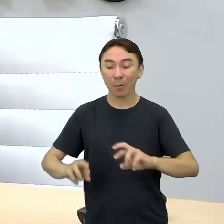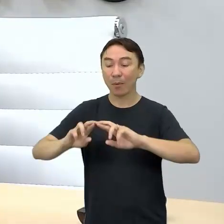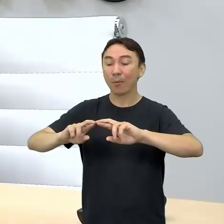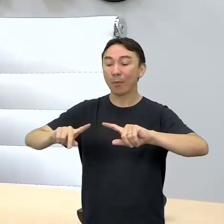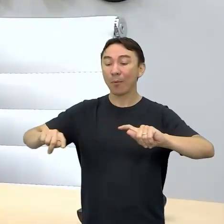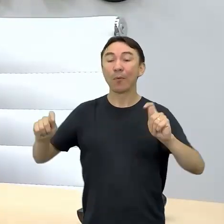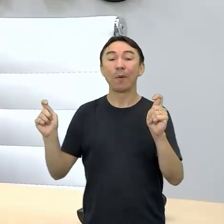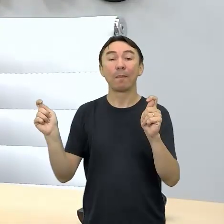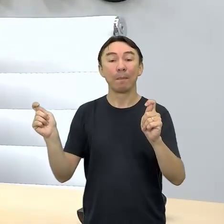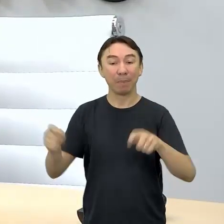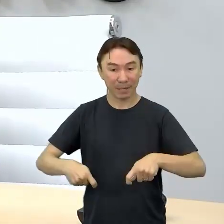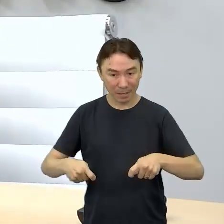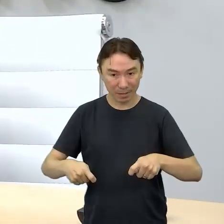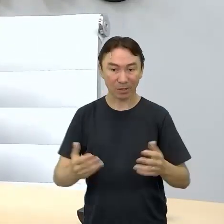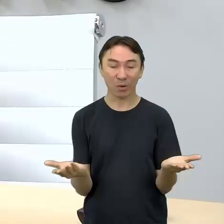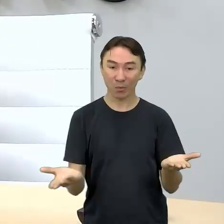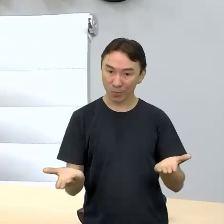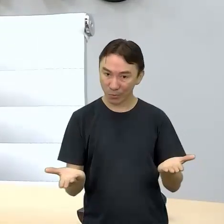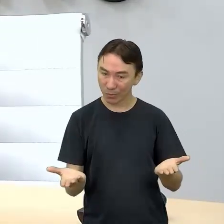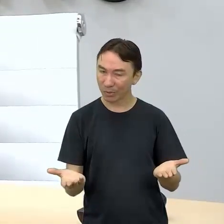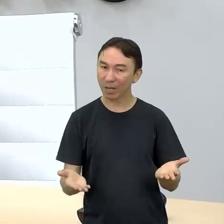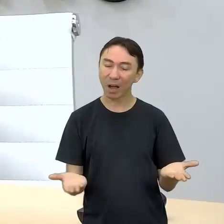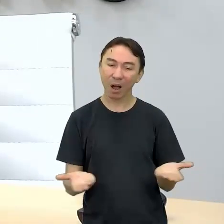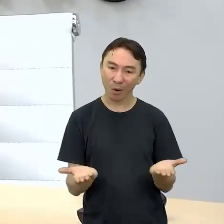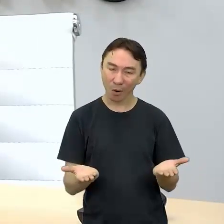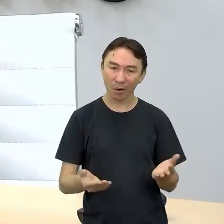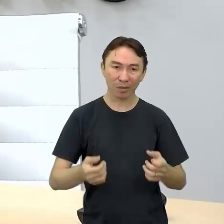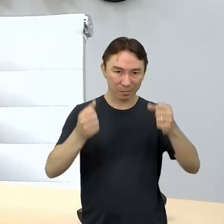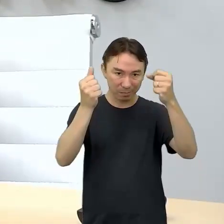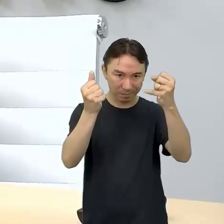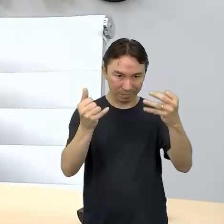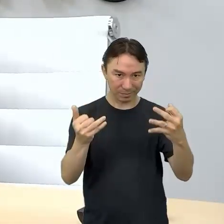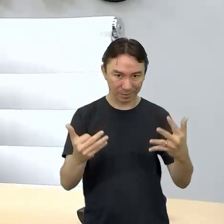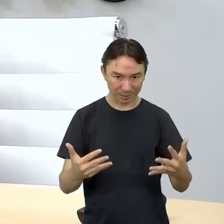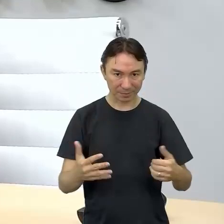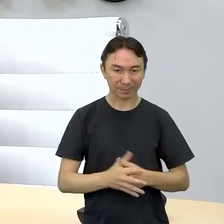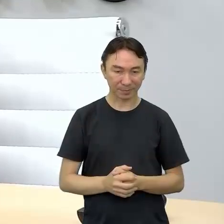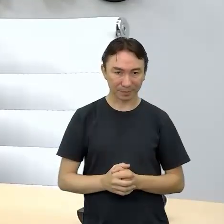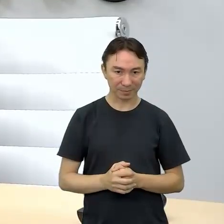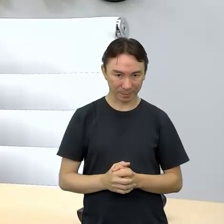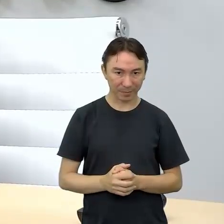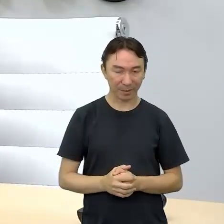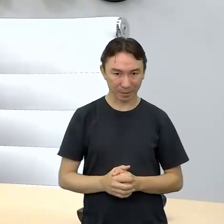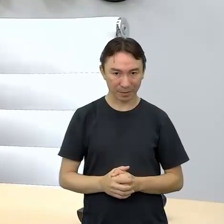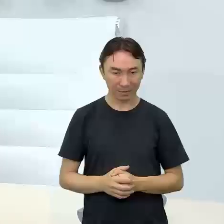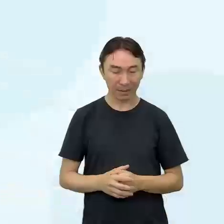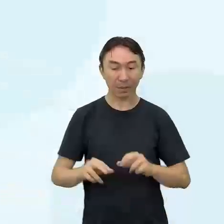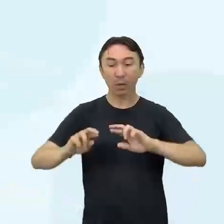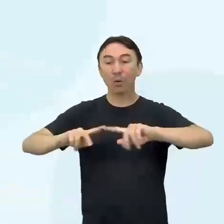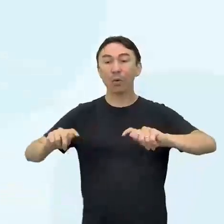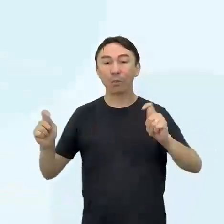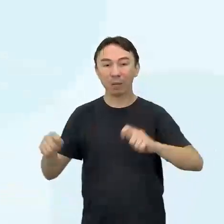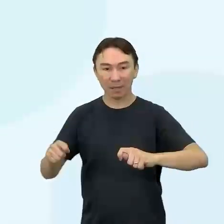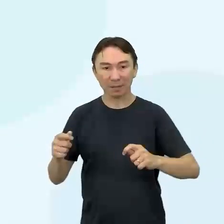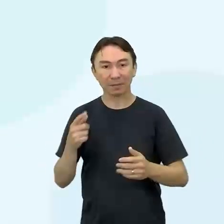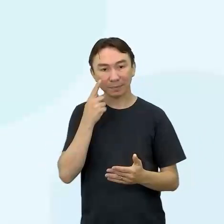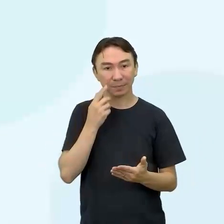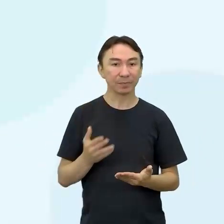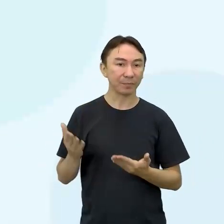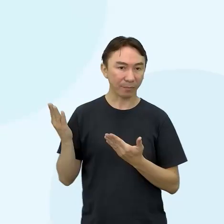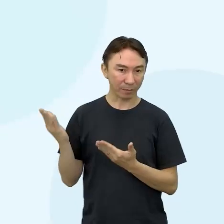trabalhar hoje aqui nessa primeira parte aí da pauta, tá bom? Eu vou ler para vocês então na tela produção no